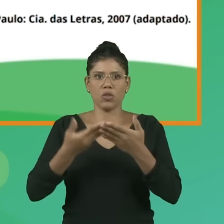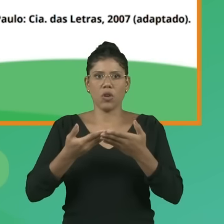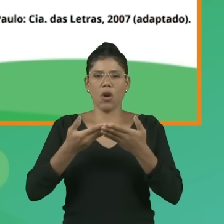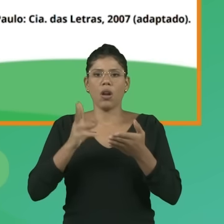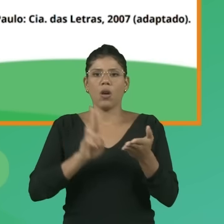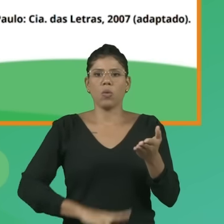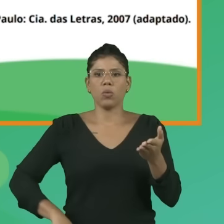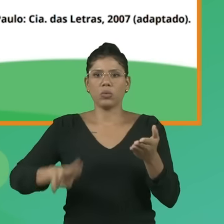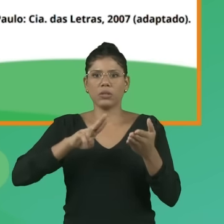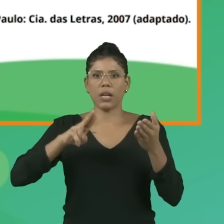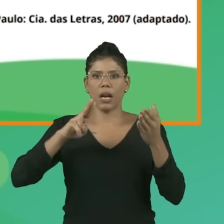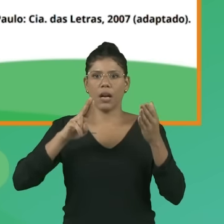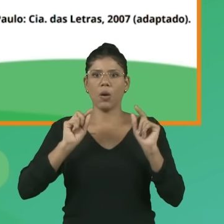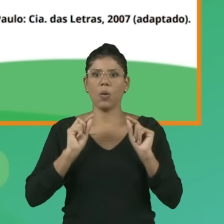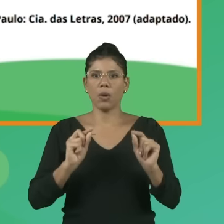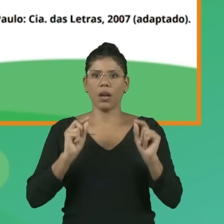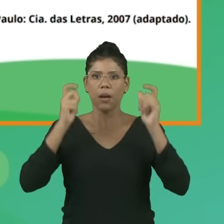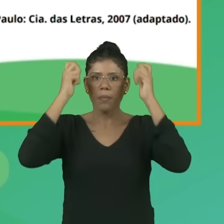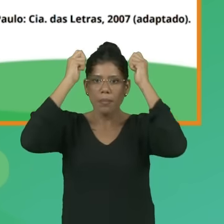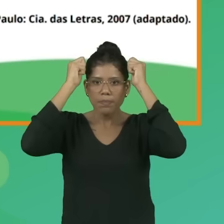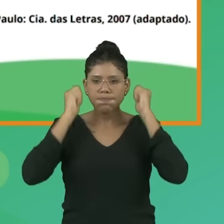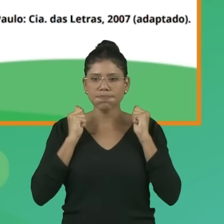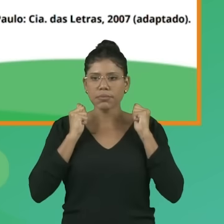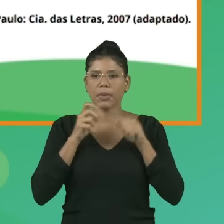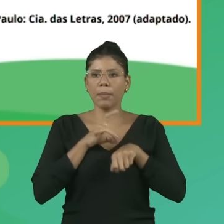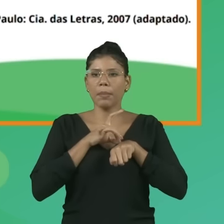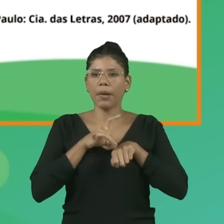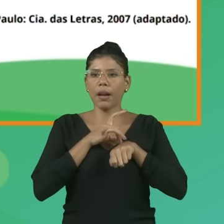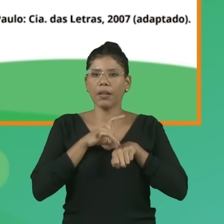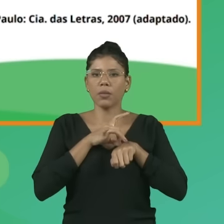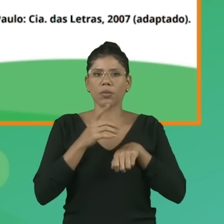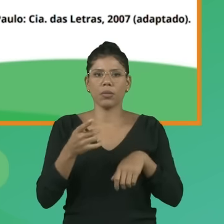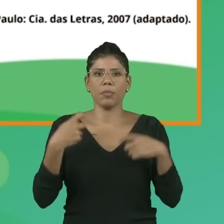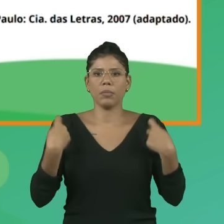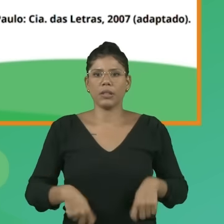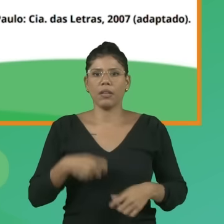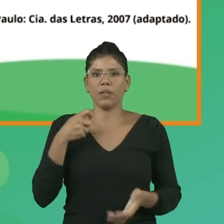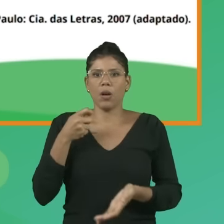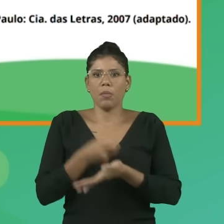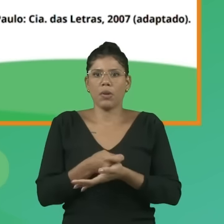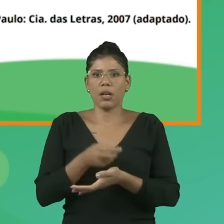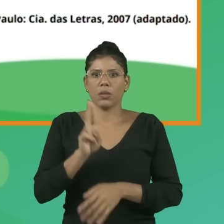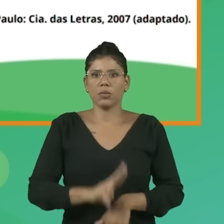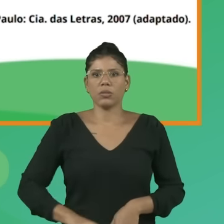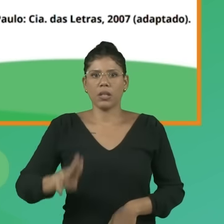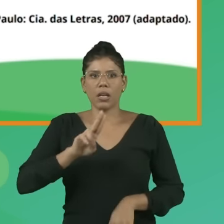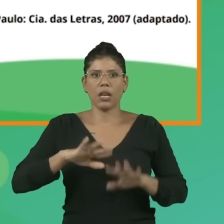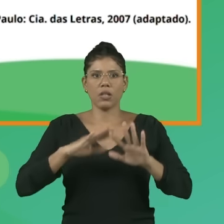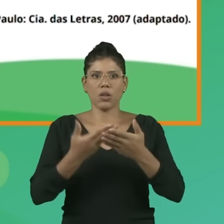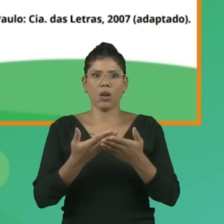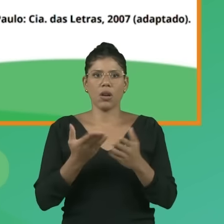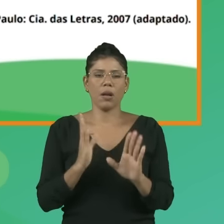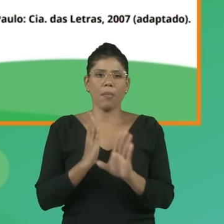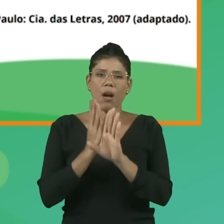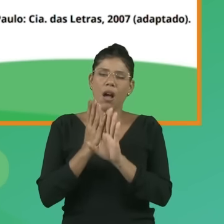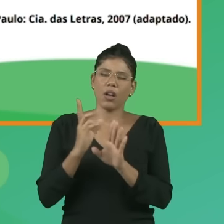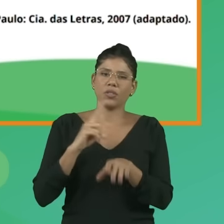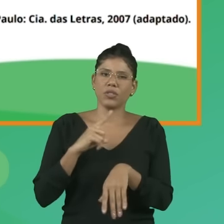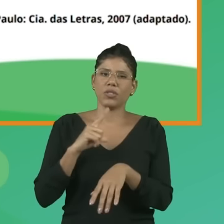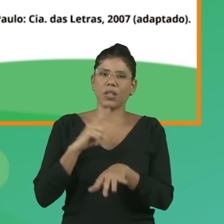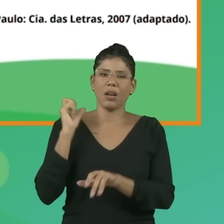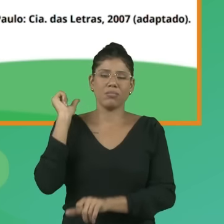mostra a professora entregando para as meninas o véu, que elas tinham que usar obrigatoriamente na escola, devido a toda a